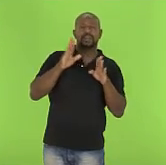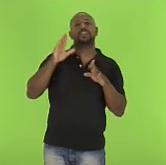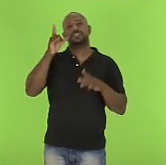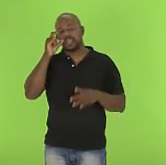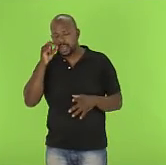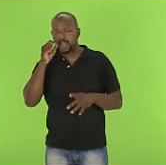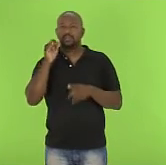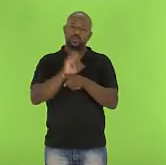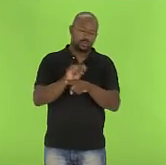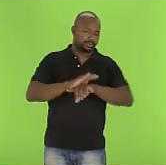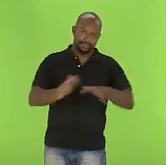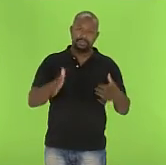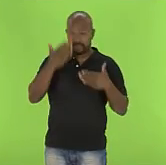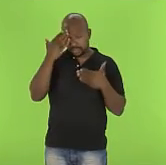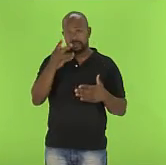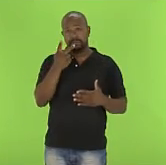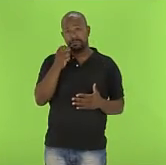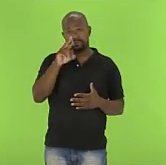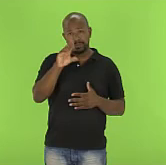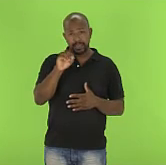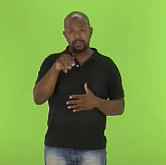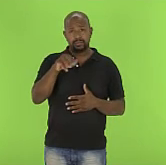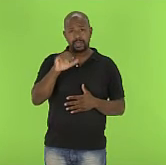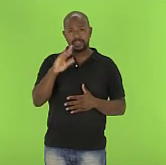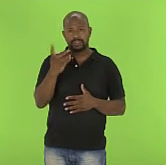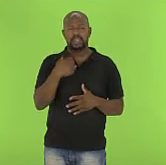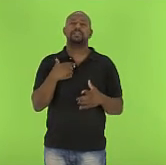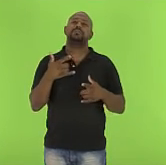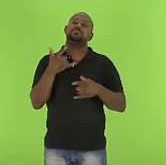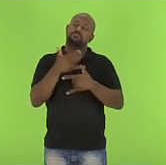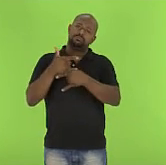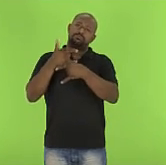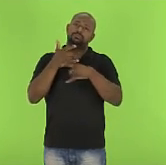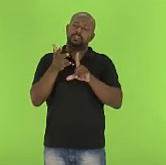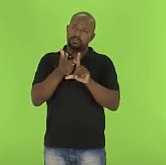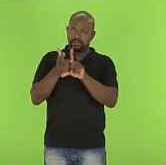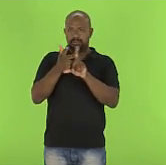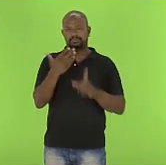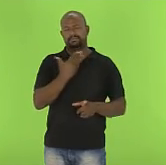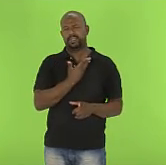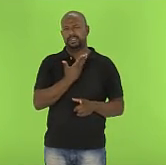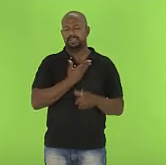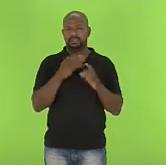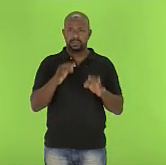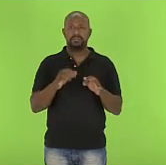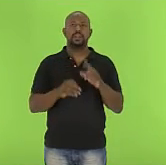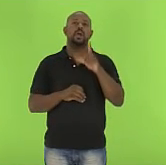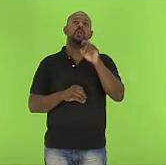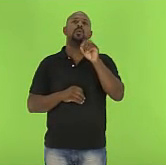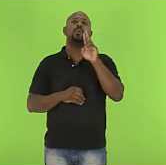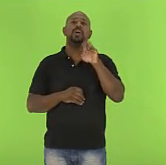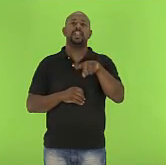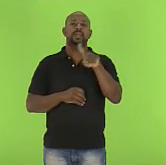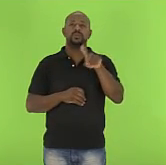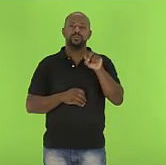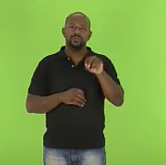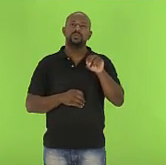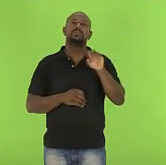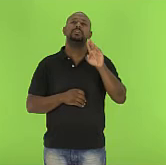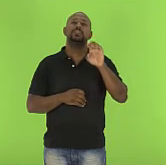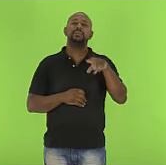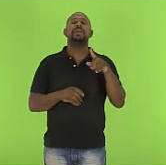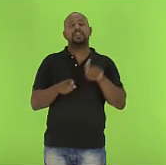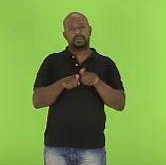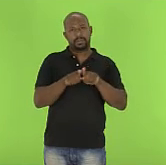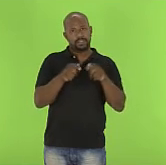YouTube. 2120. Agradecer ao Pedro Machado, que está fazendo essa transmissão. Nosso parceiro também. Lorenzo Ciambelli,